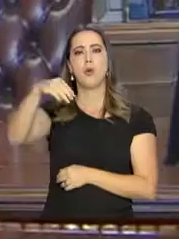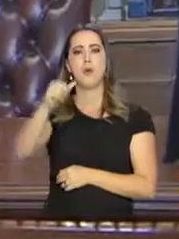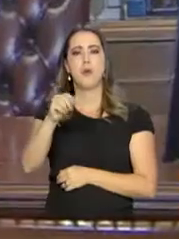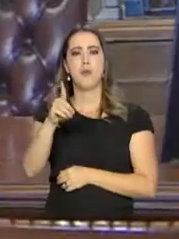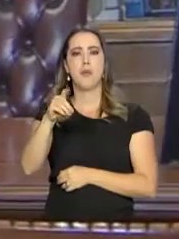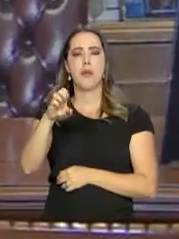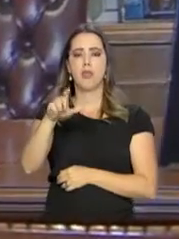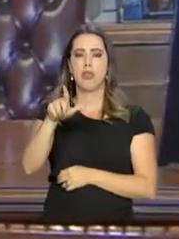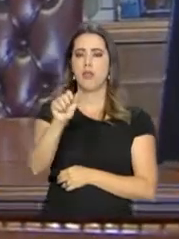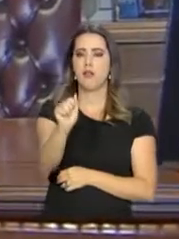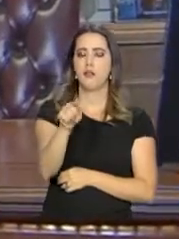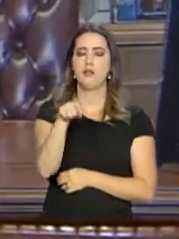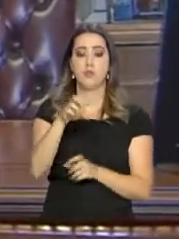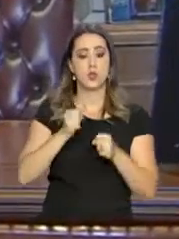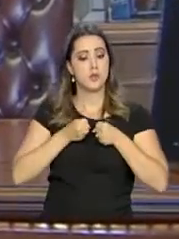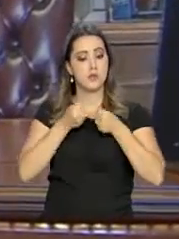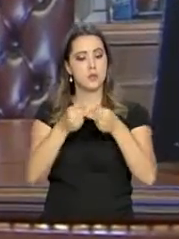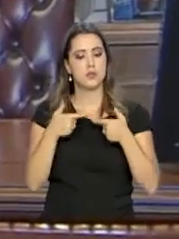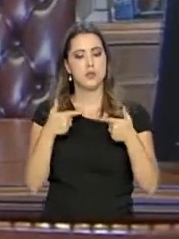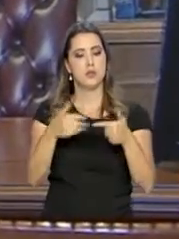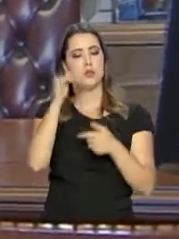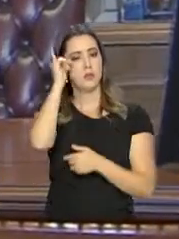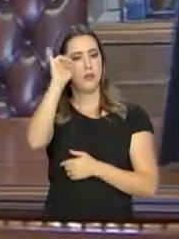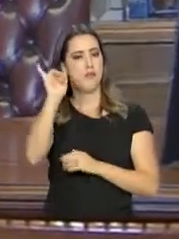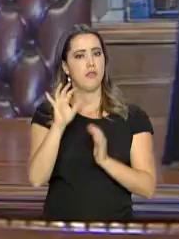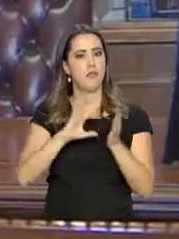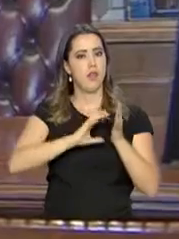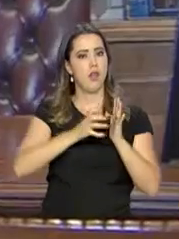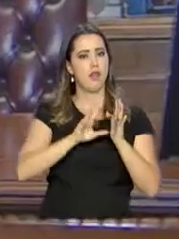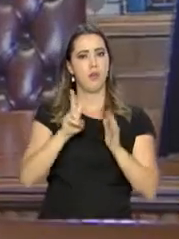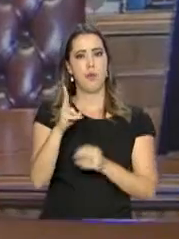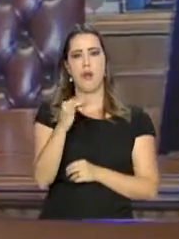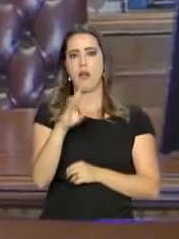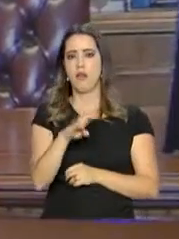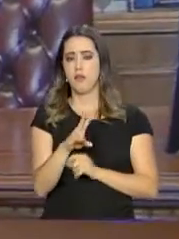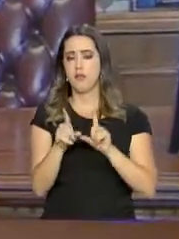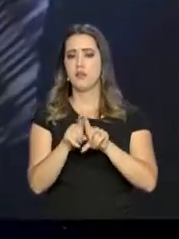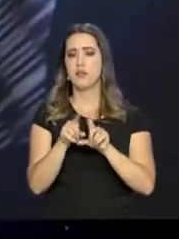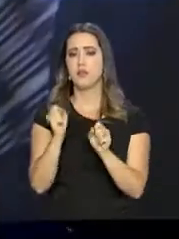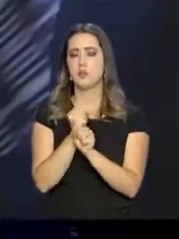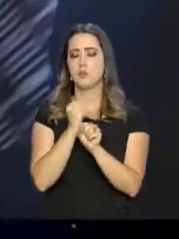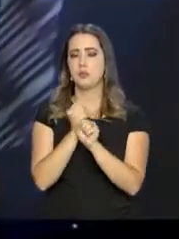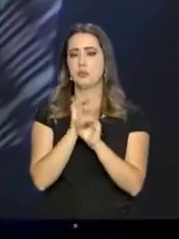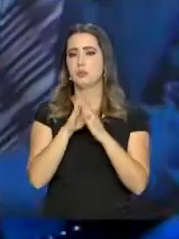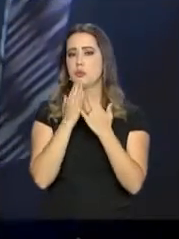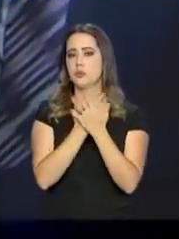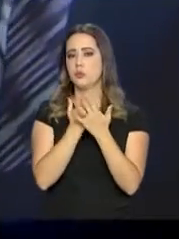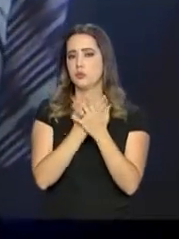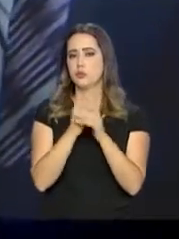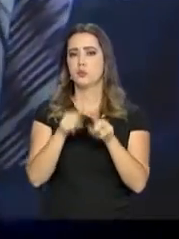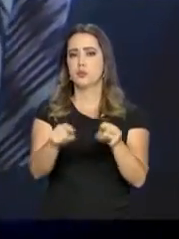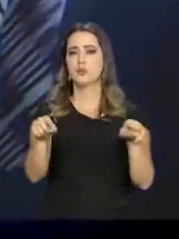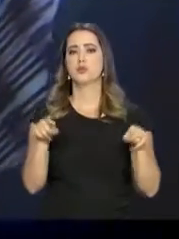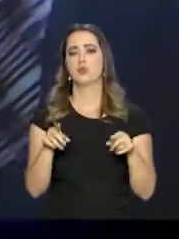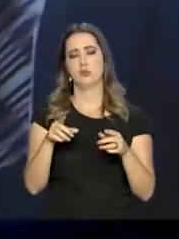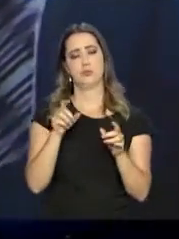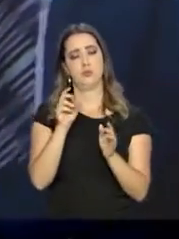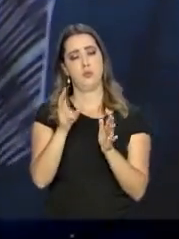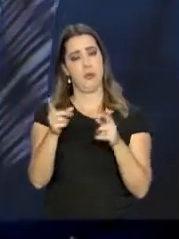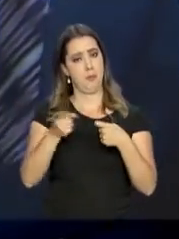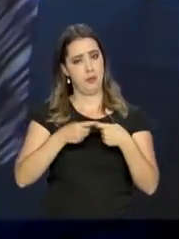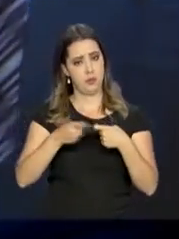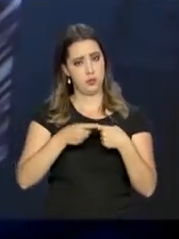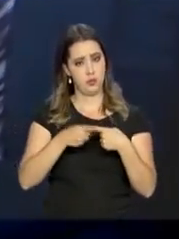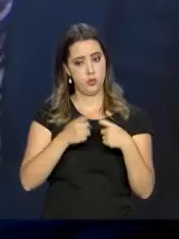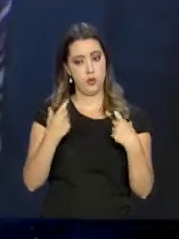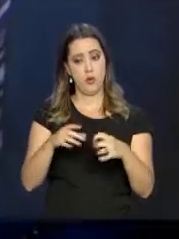Sul, a fundação se dedicou à luta contra a AIDS e à construção de escolas e clínicas, especialmente em zonas rurais. Na fundação,